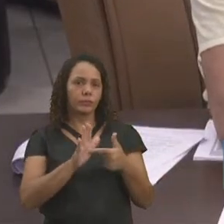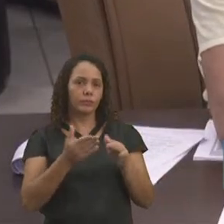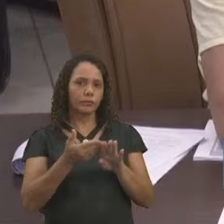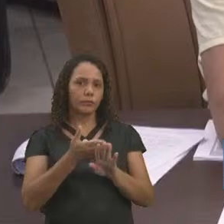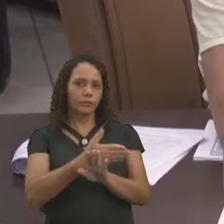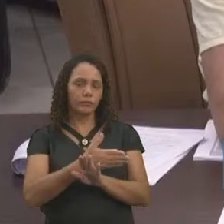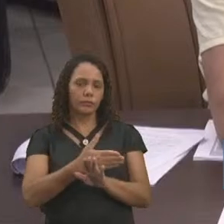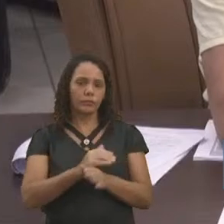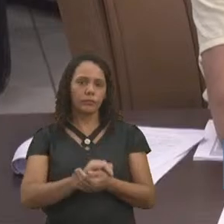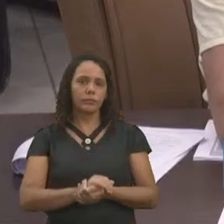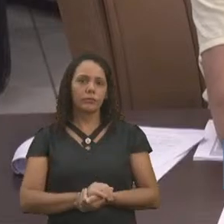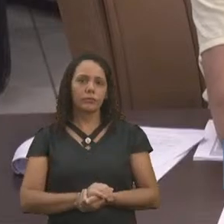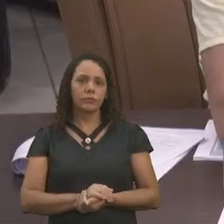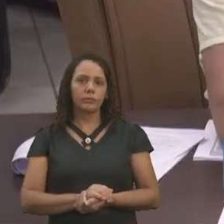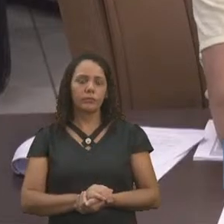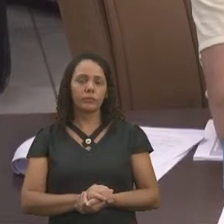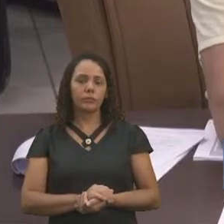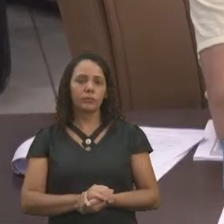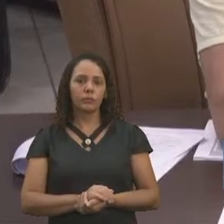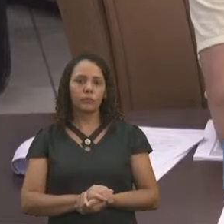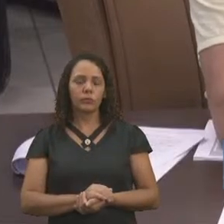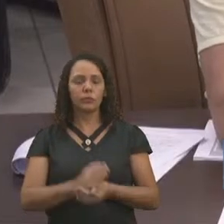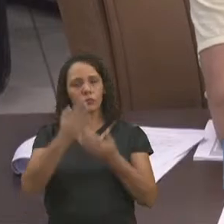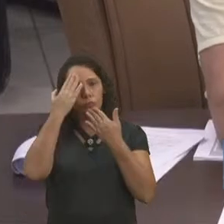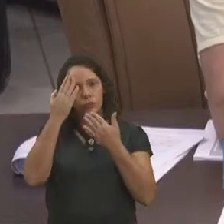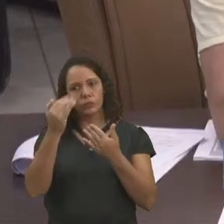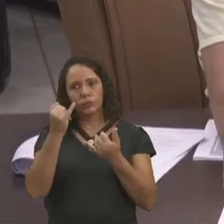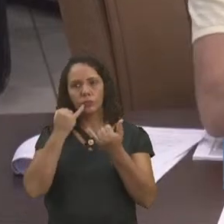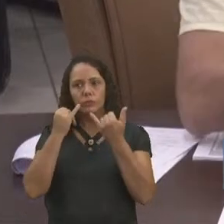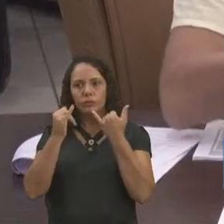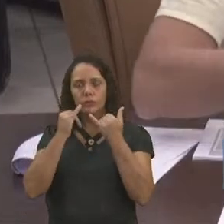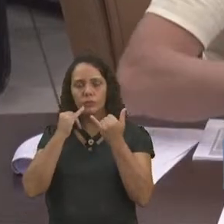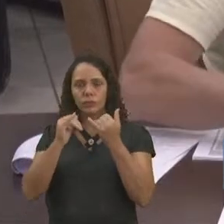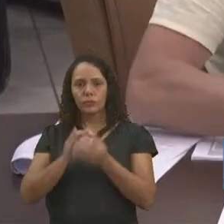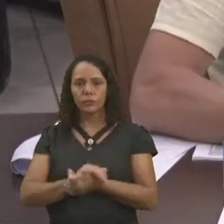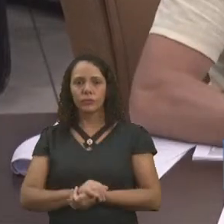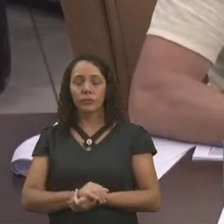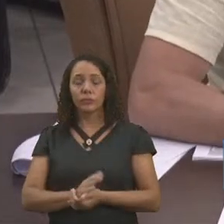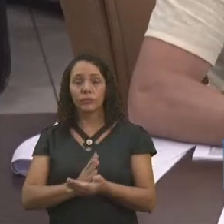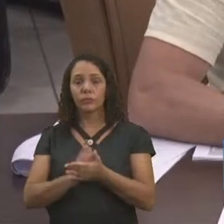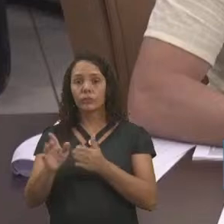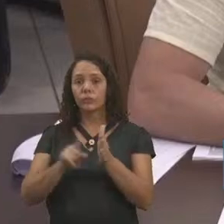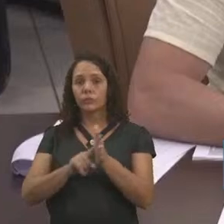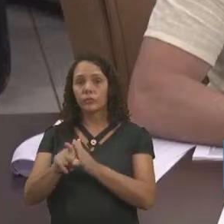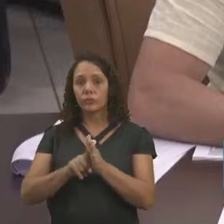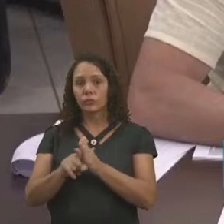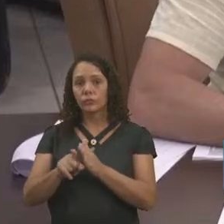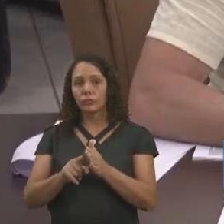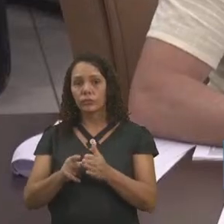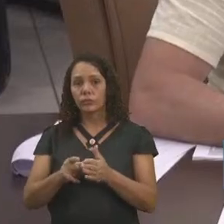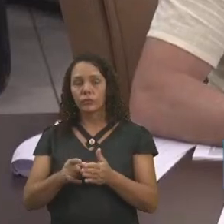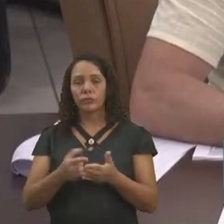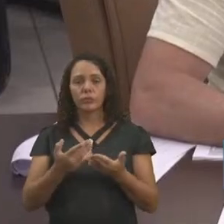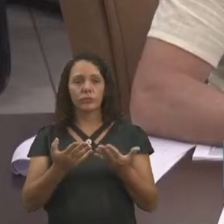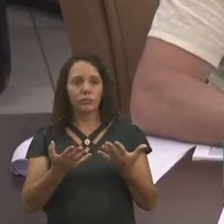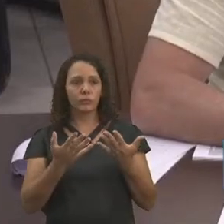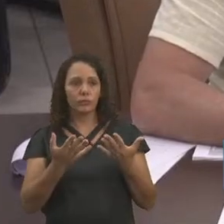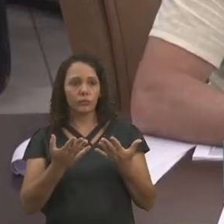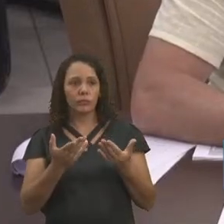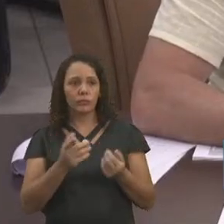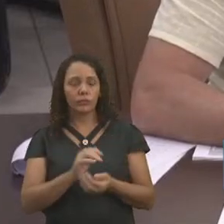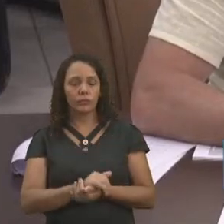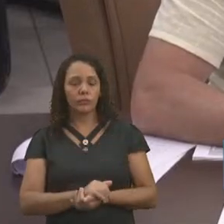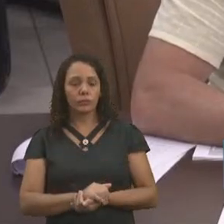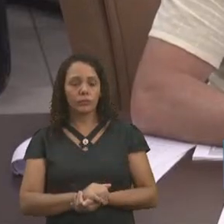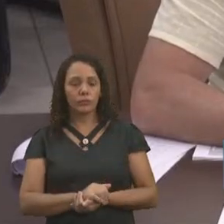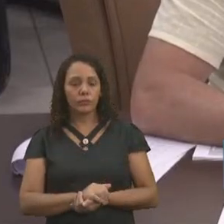checar depois, agradeço a informação. Para eu iniciar as outras perguntas, eu gostaria que Vossa